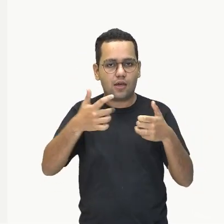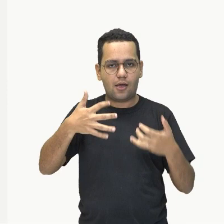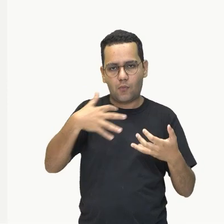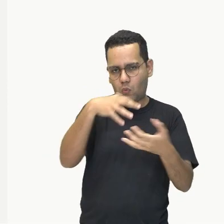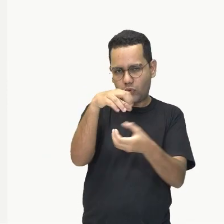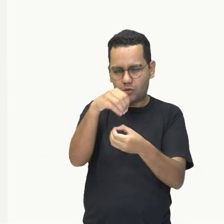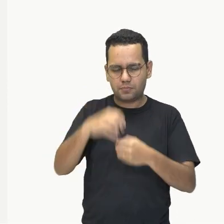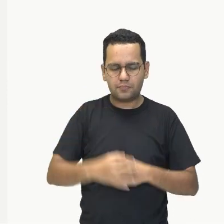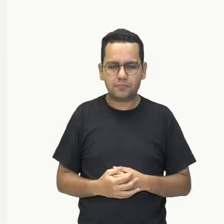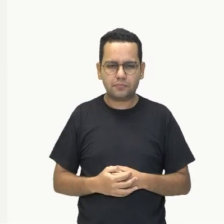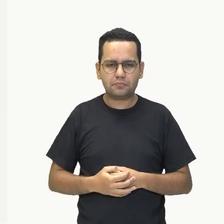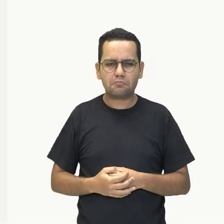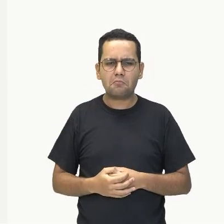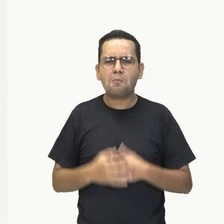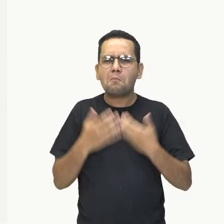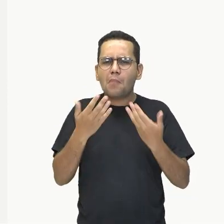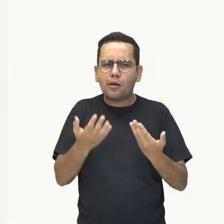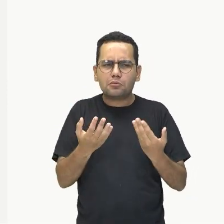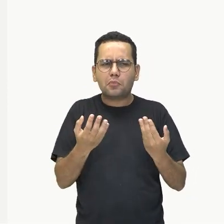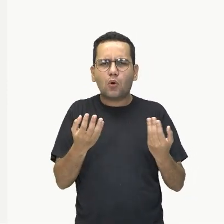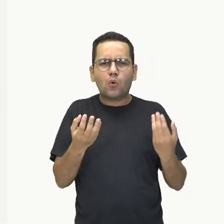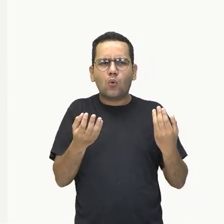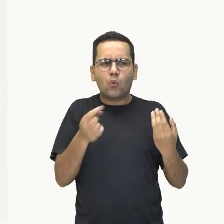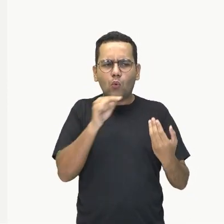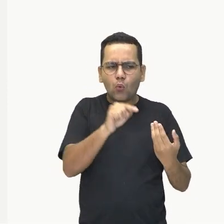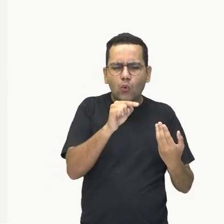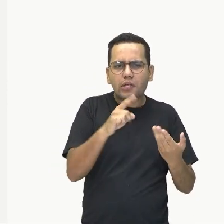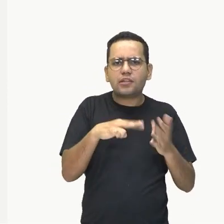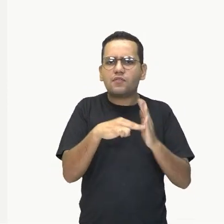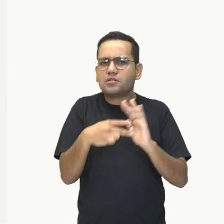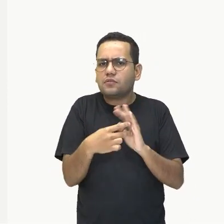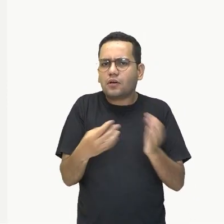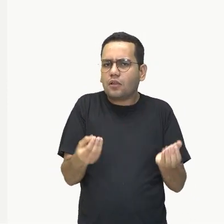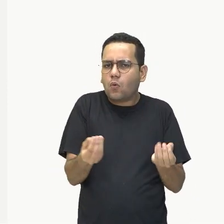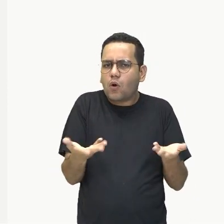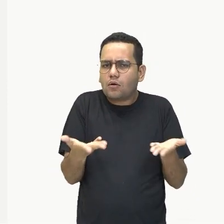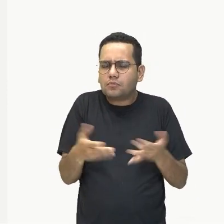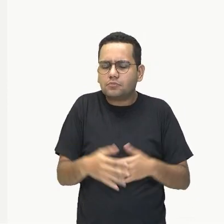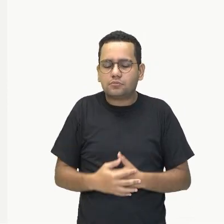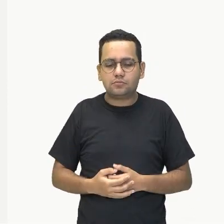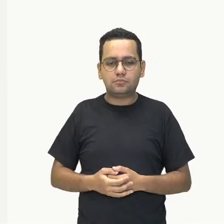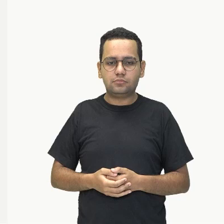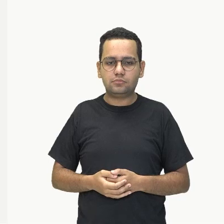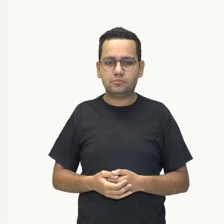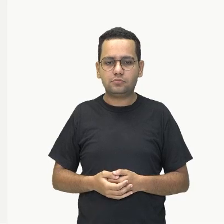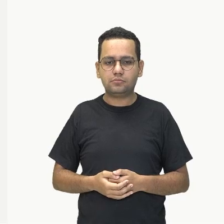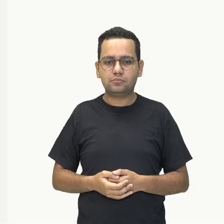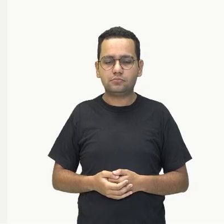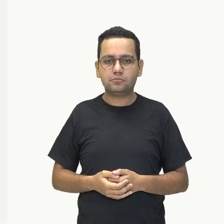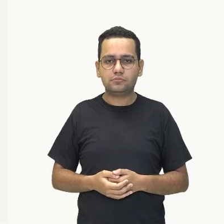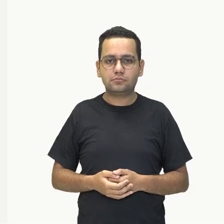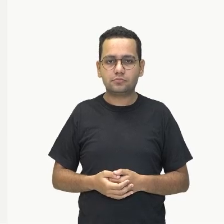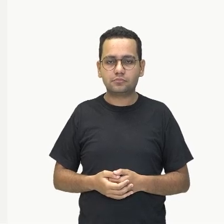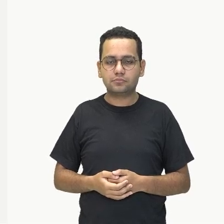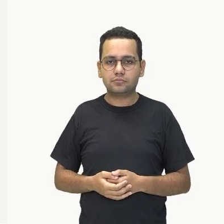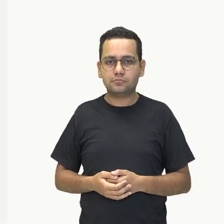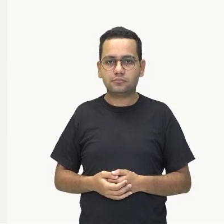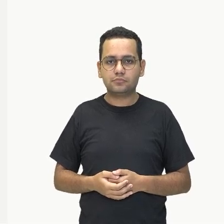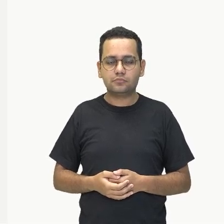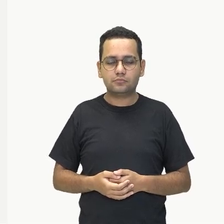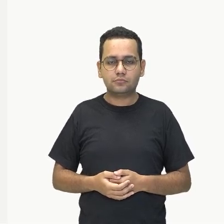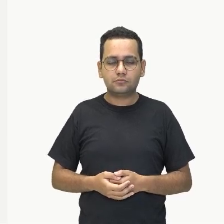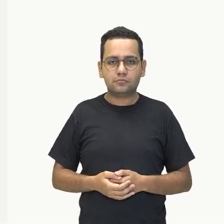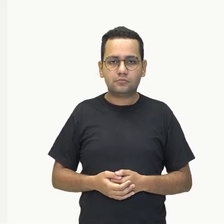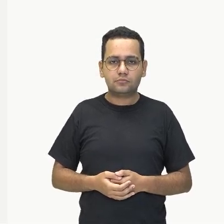essa Operação Barbarossa significou, professor? Foi uma operação que visava ali o